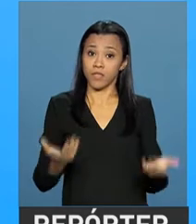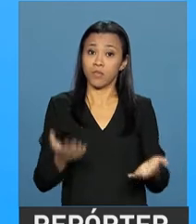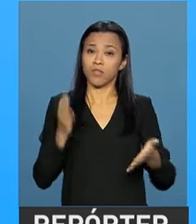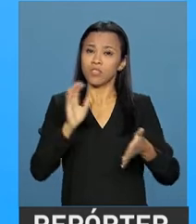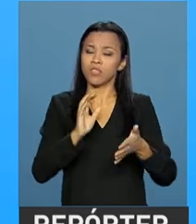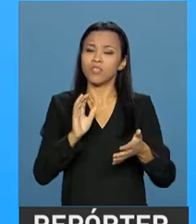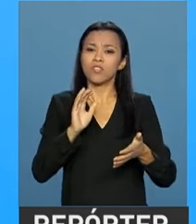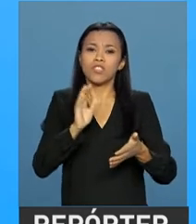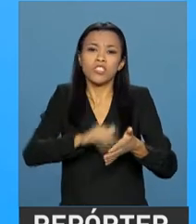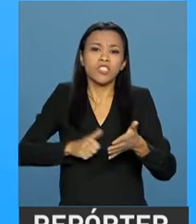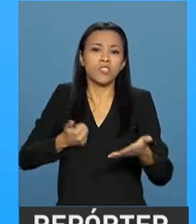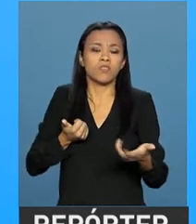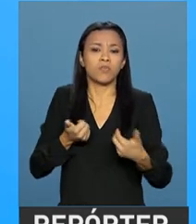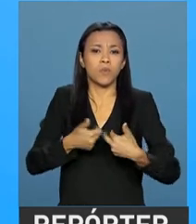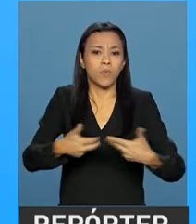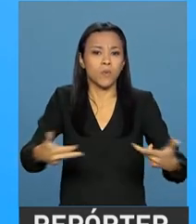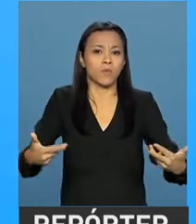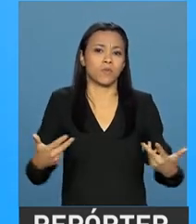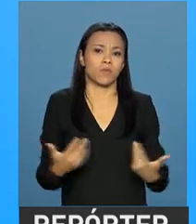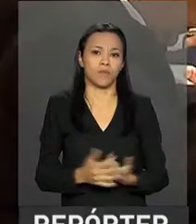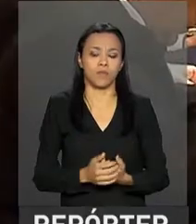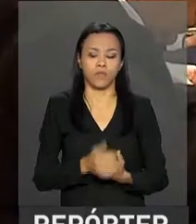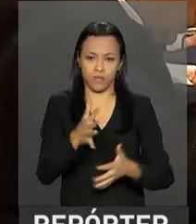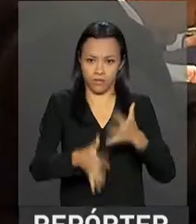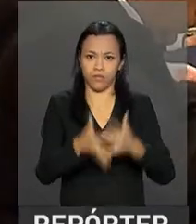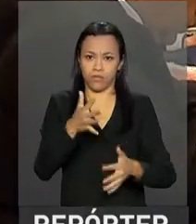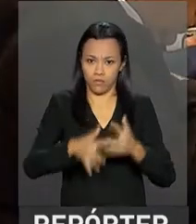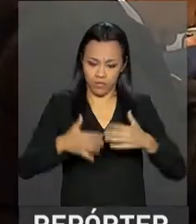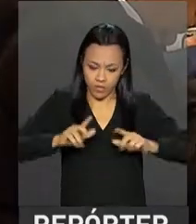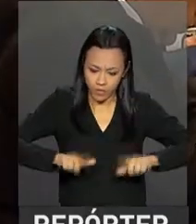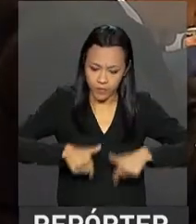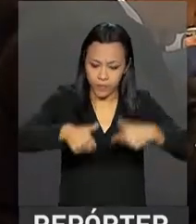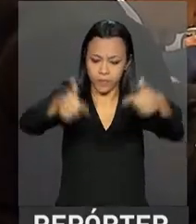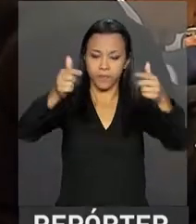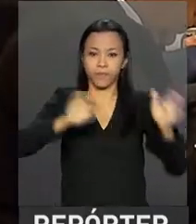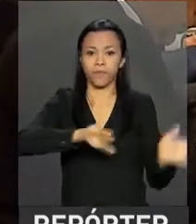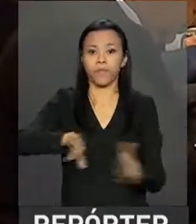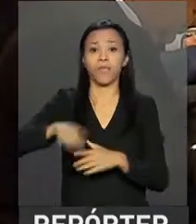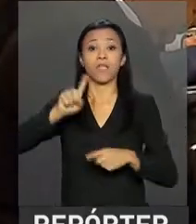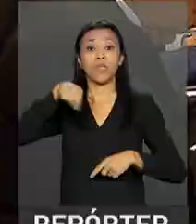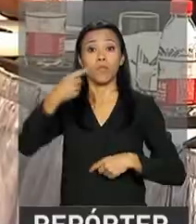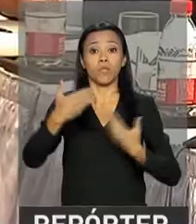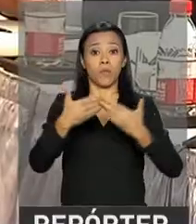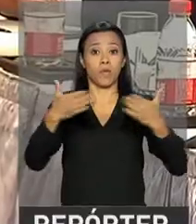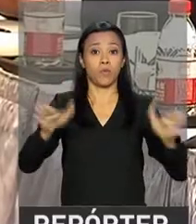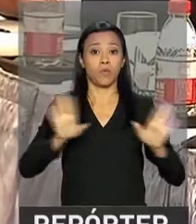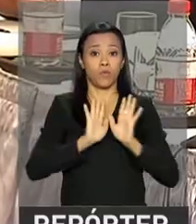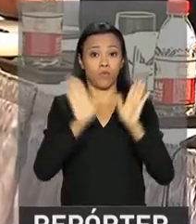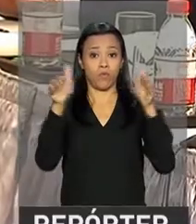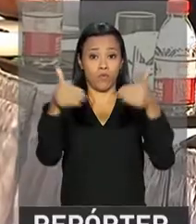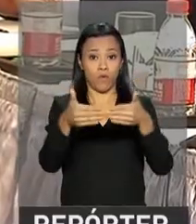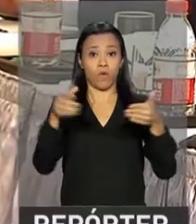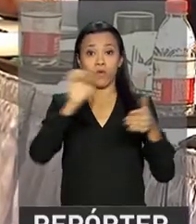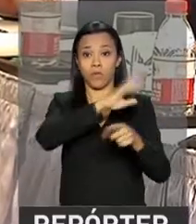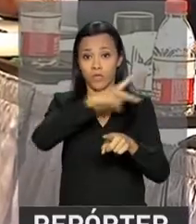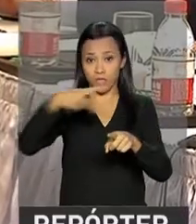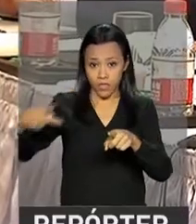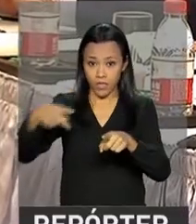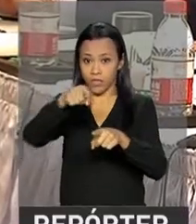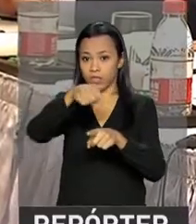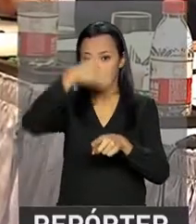nosso potencial produtivo. E depois da abertura do fórum, o presidente Michel Temer se reuniu com